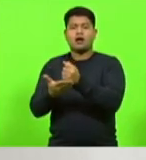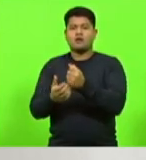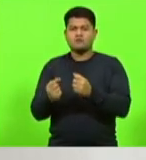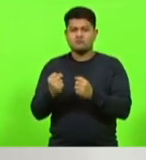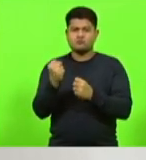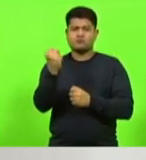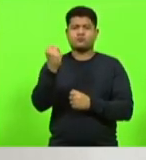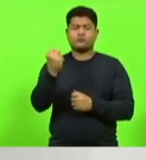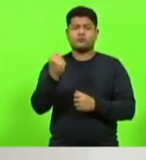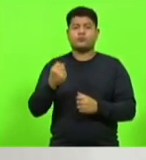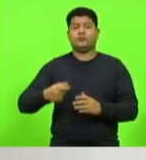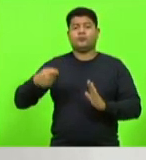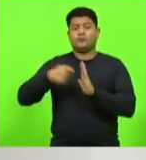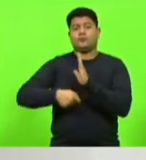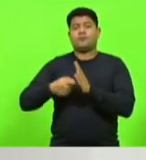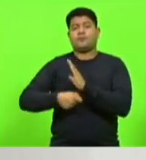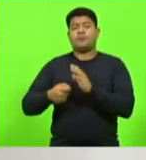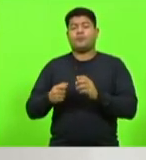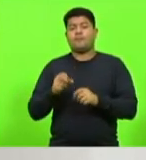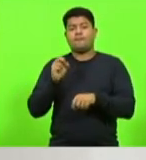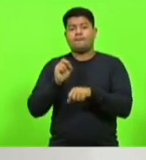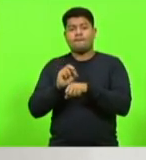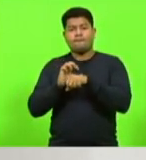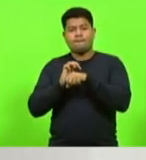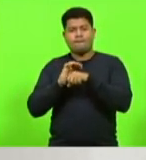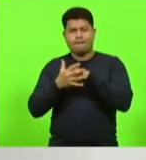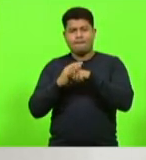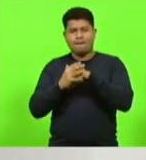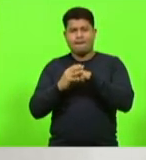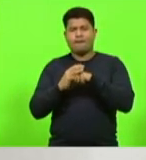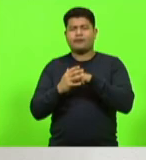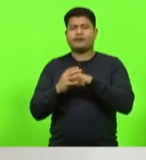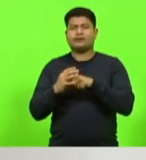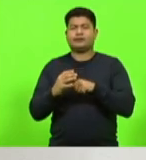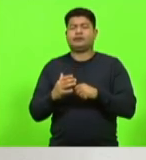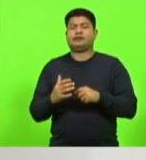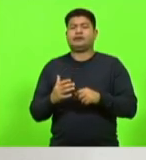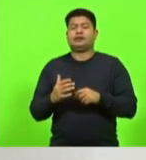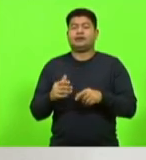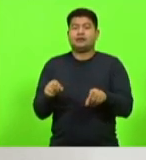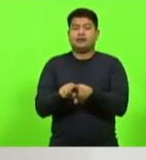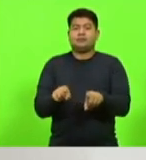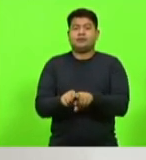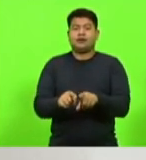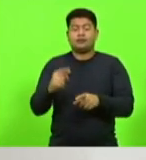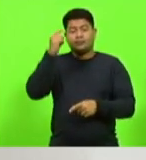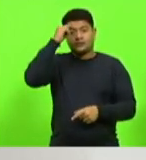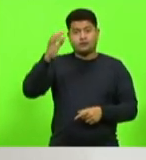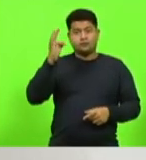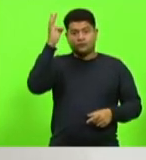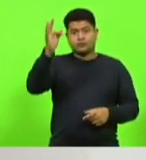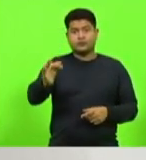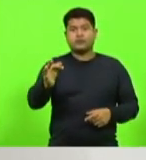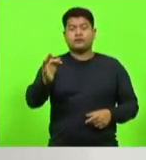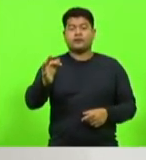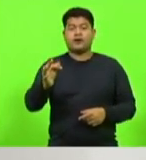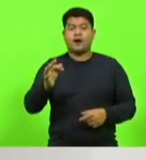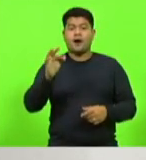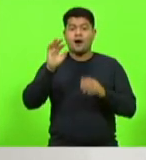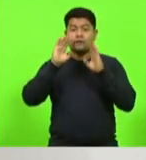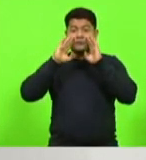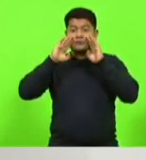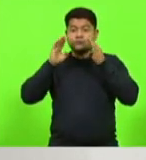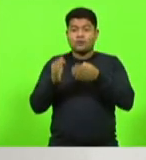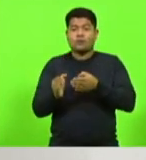vírus, às dificuldades que estão por vir, está focada em uma